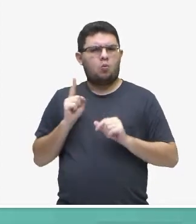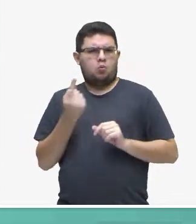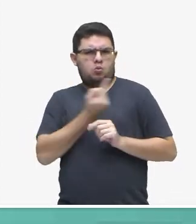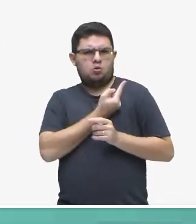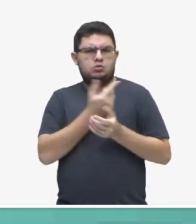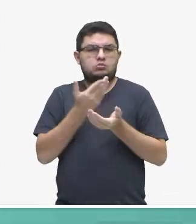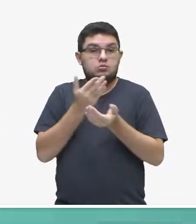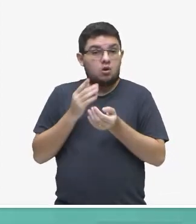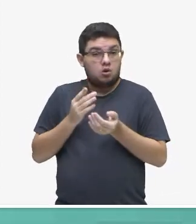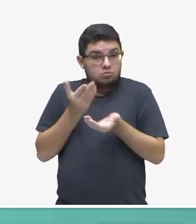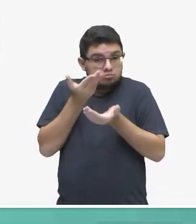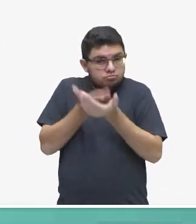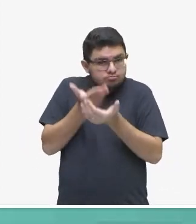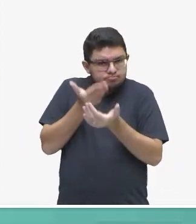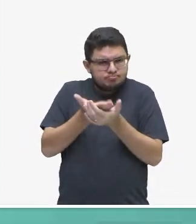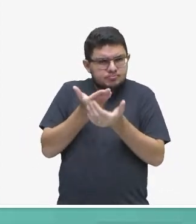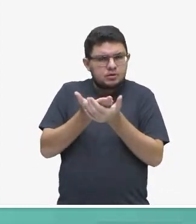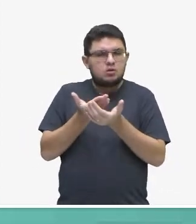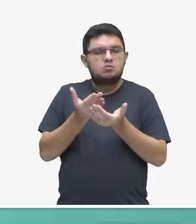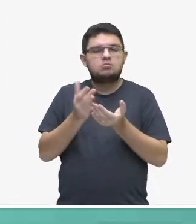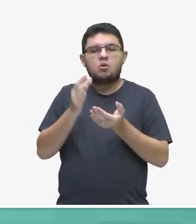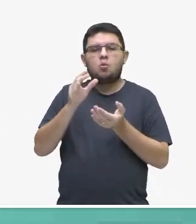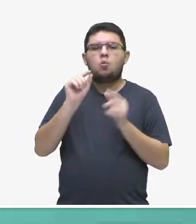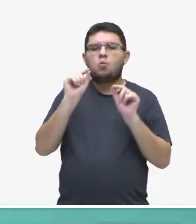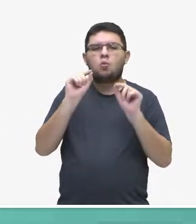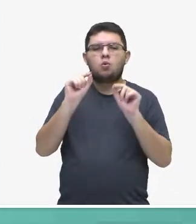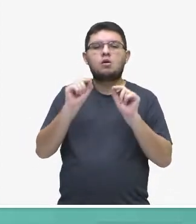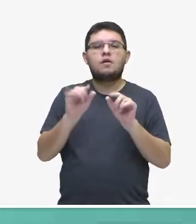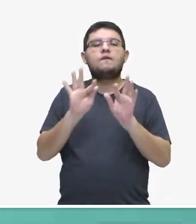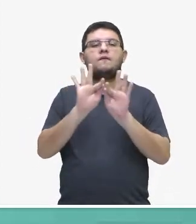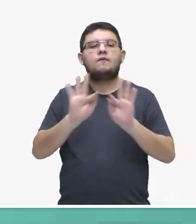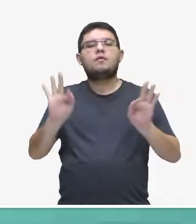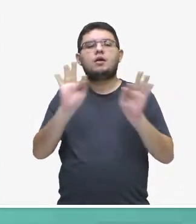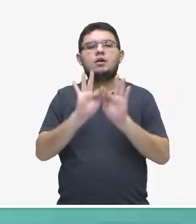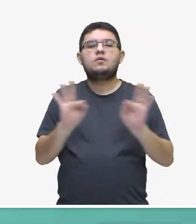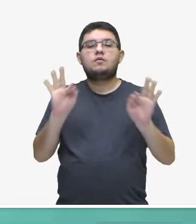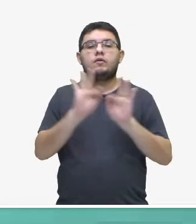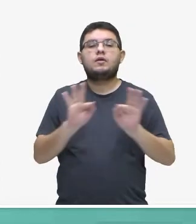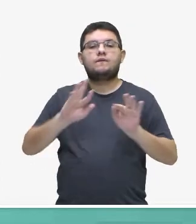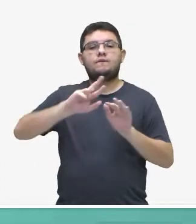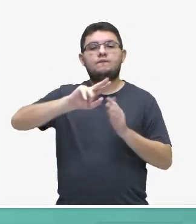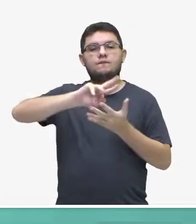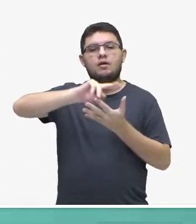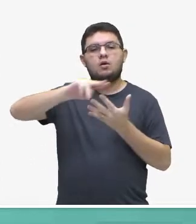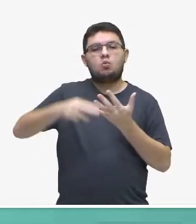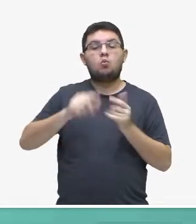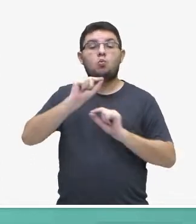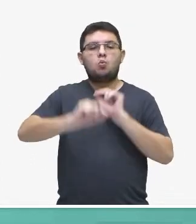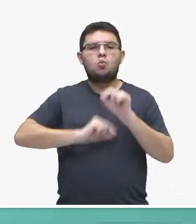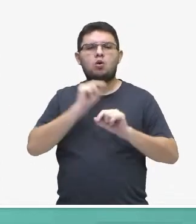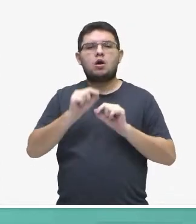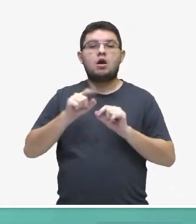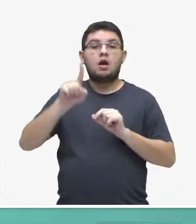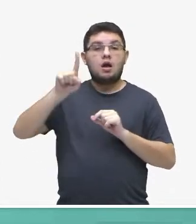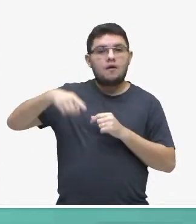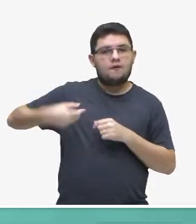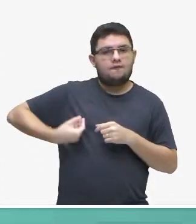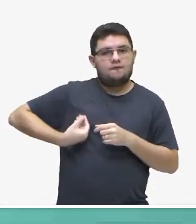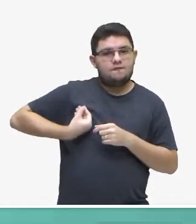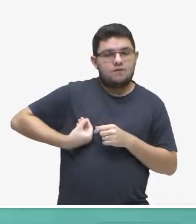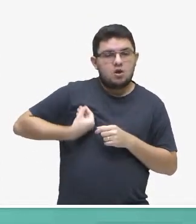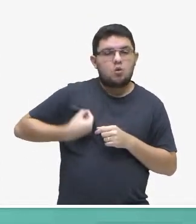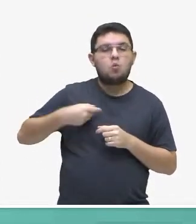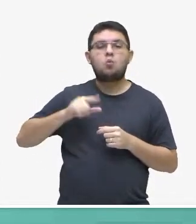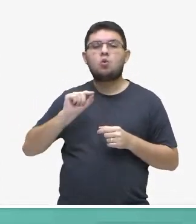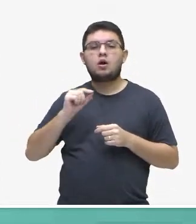vocabulário, aprender expressões desse grupo de palavras, healthy lifestyle, que é um estilo de vida